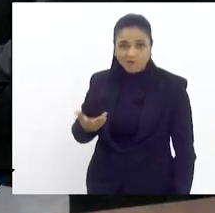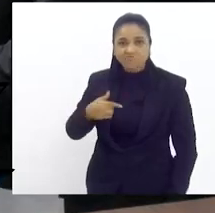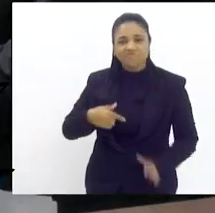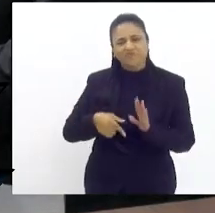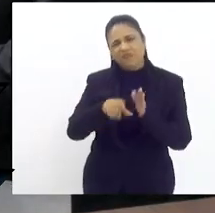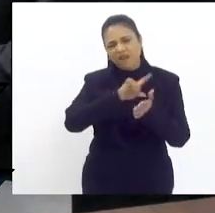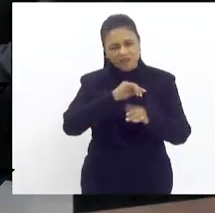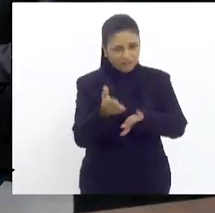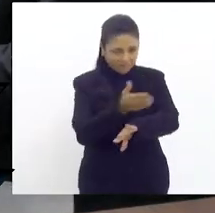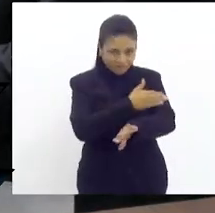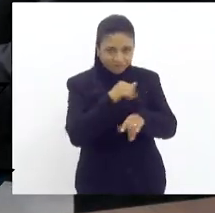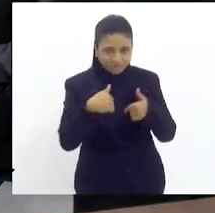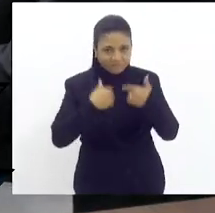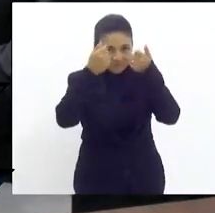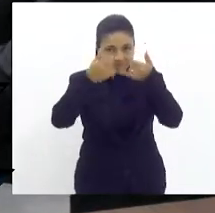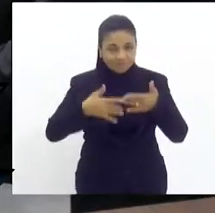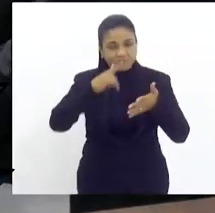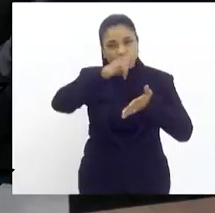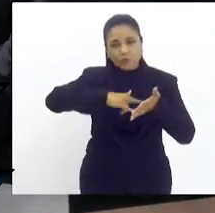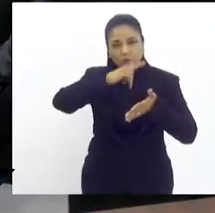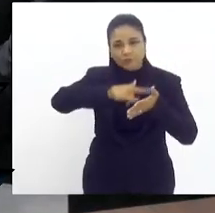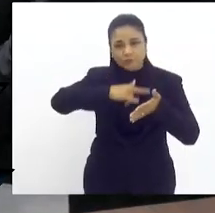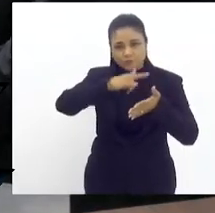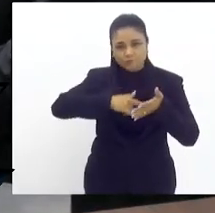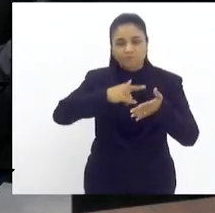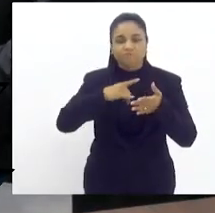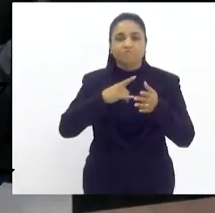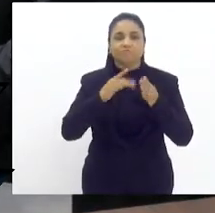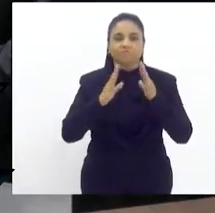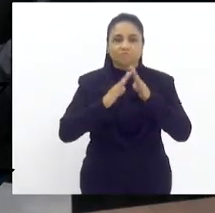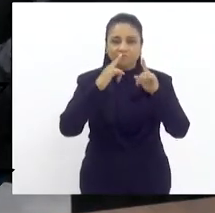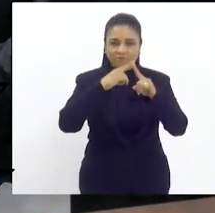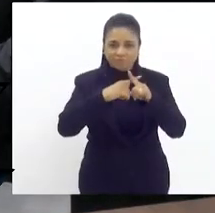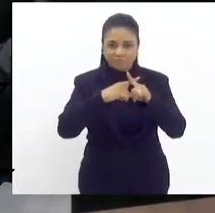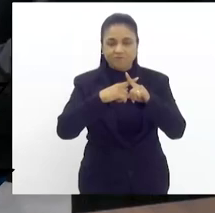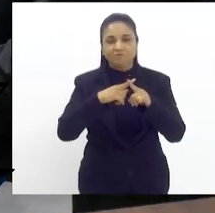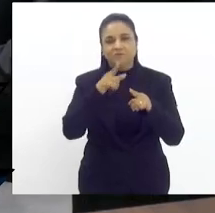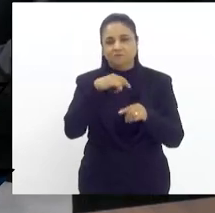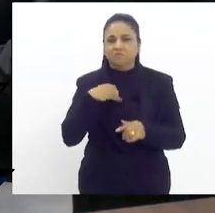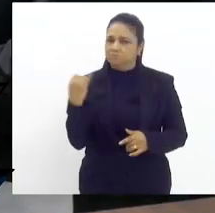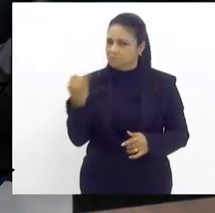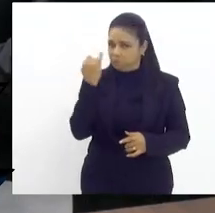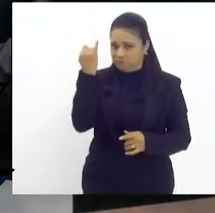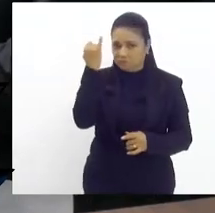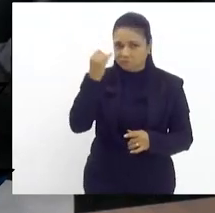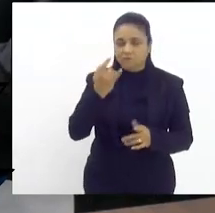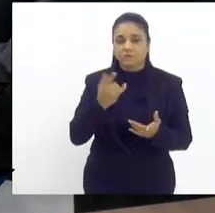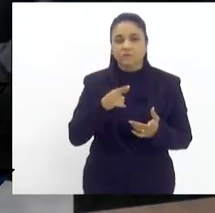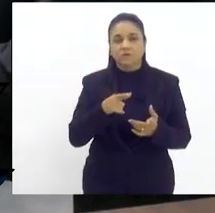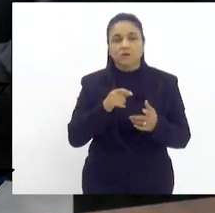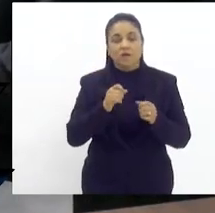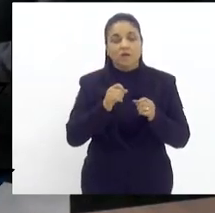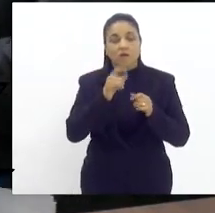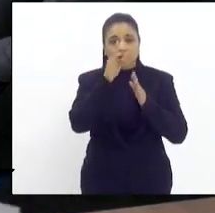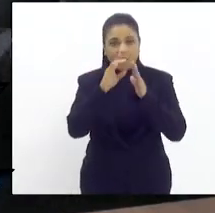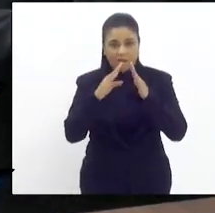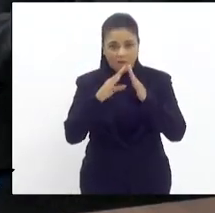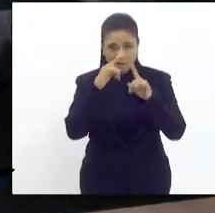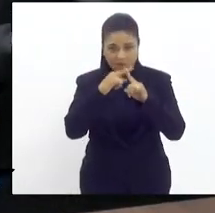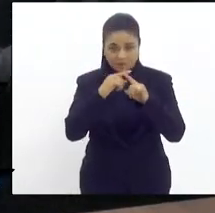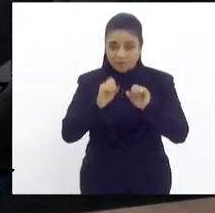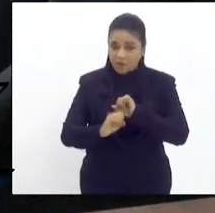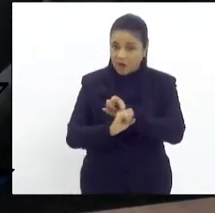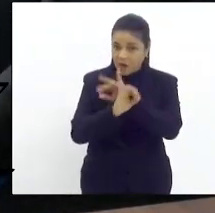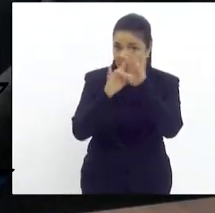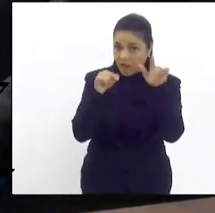pegar a Hero novaro que é um documento da doutrina social da igreja é muito importante você conhece a igreja deixou muito claro que